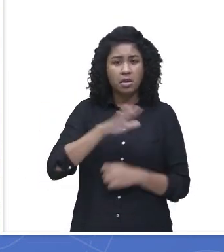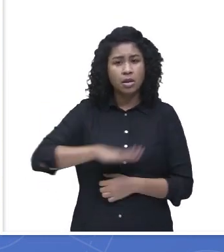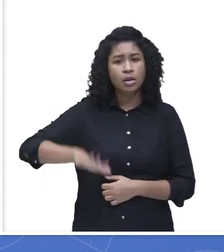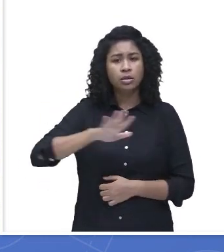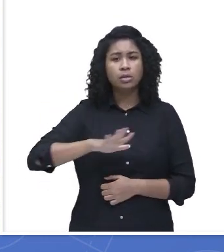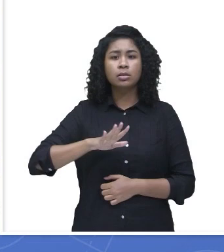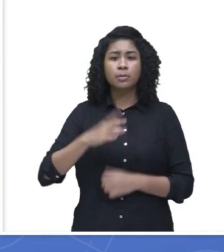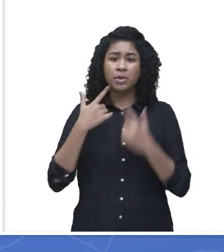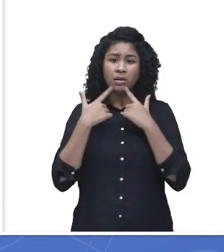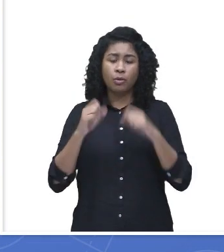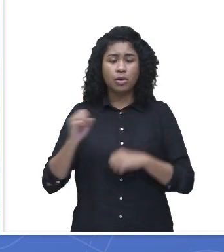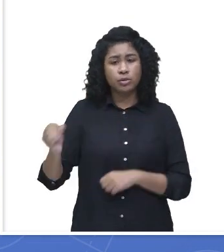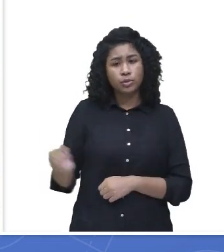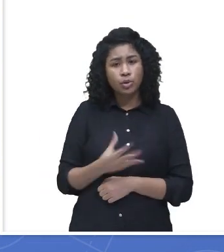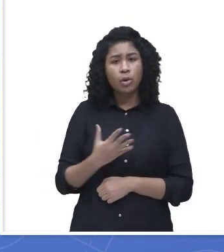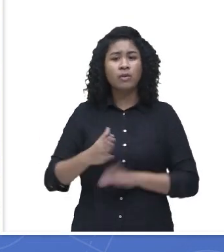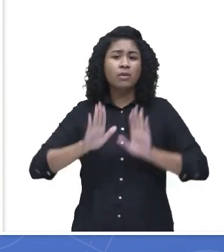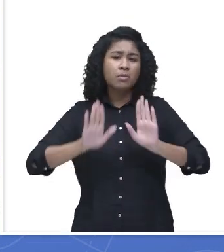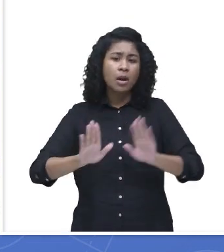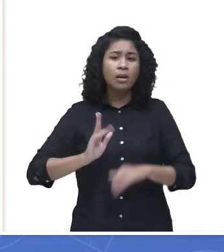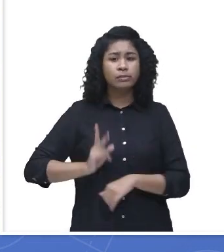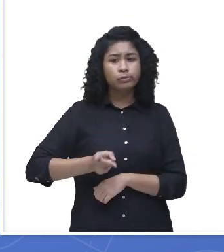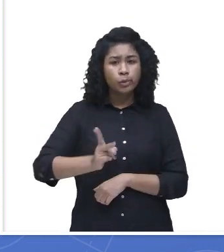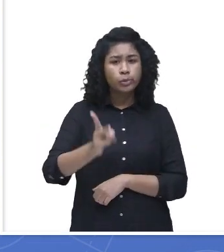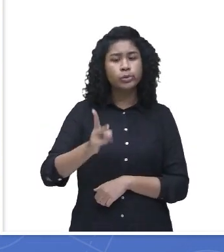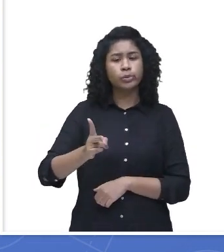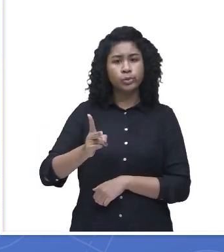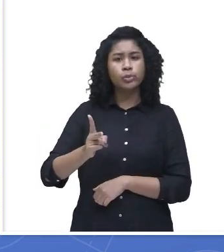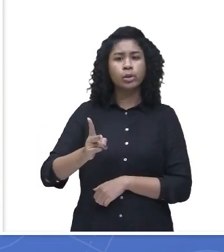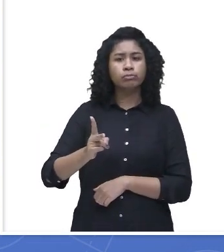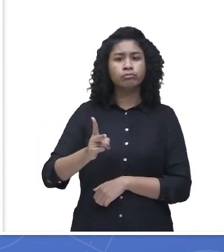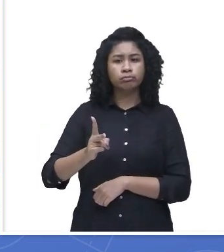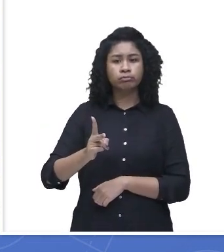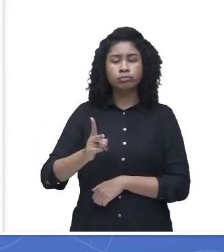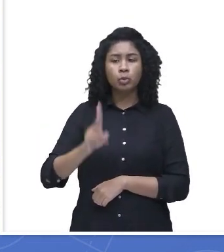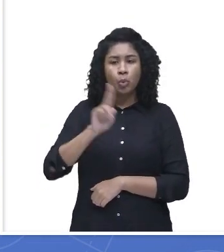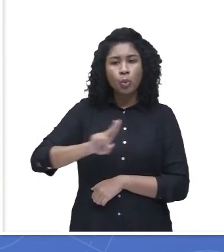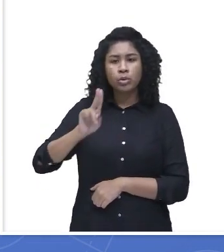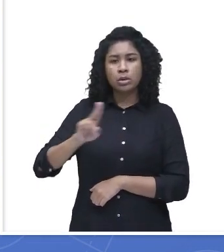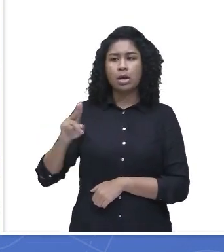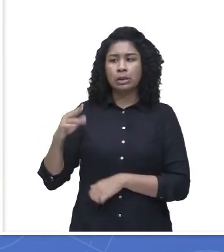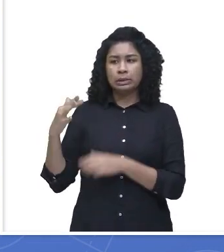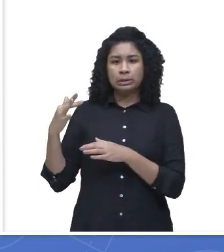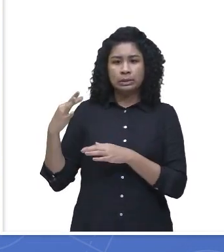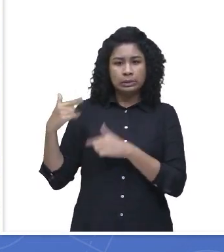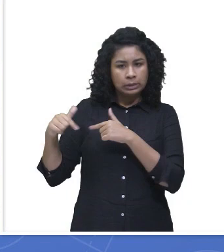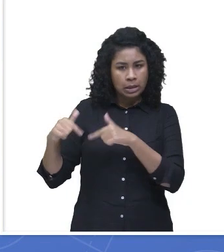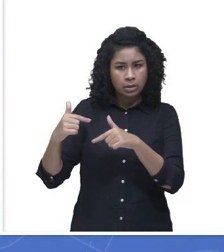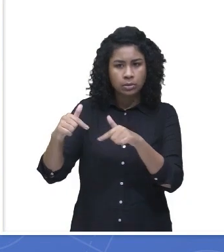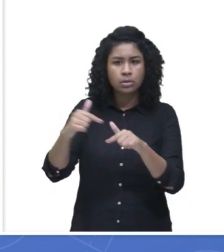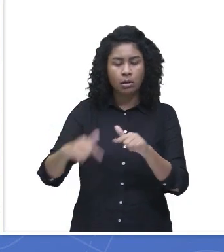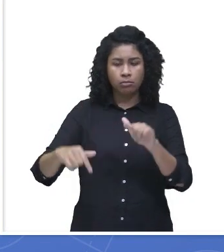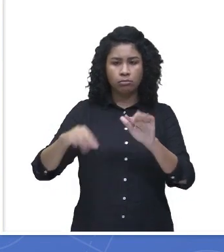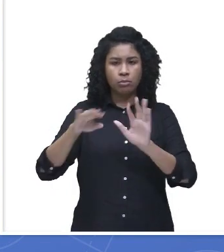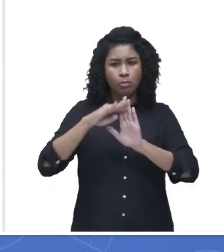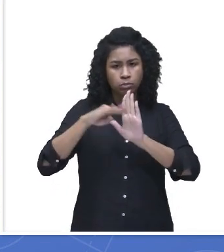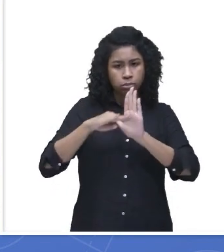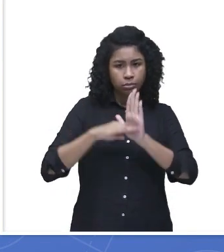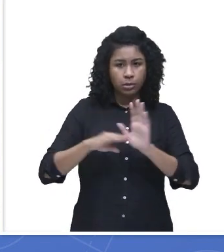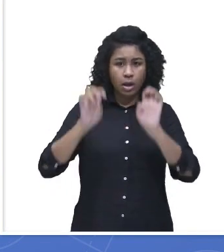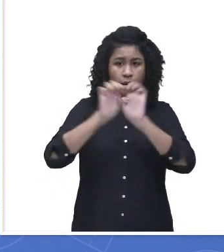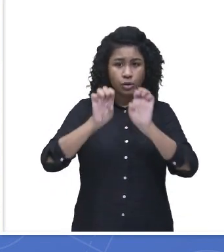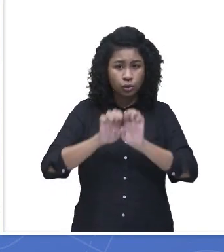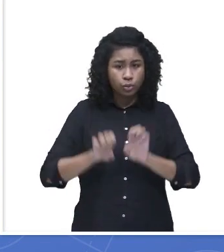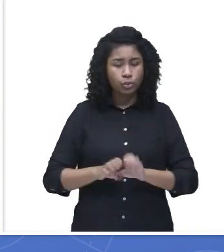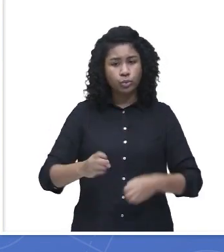linguagem, mas ele ainda está ligado a um passado quando ele faz a preferência por sonetos, né? Se ligando aí a